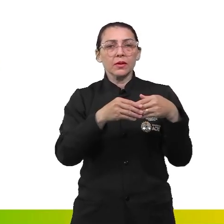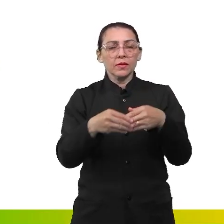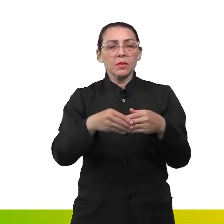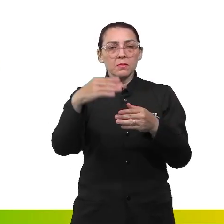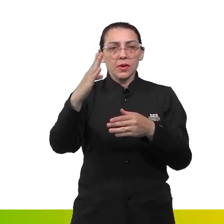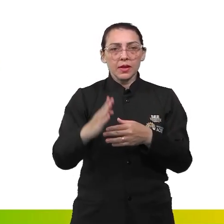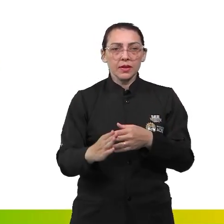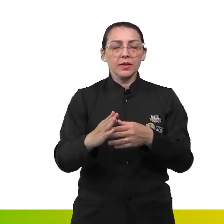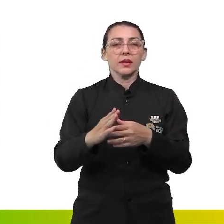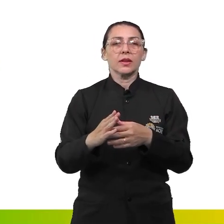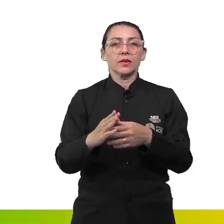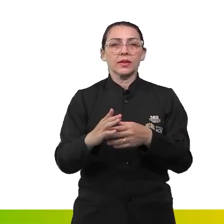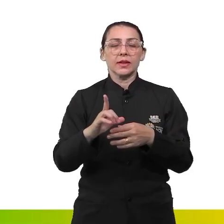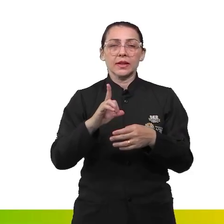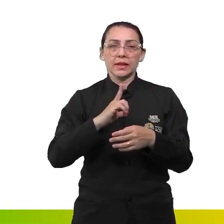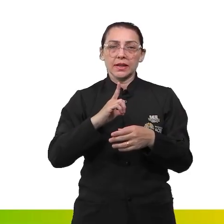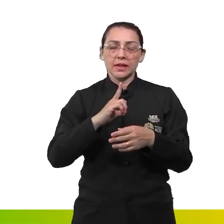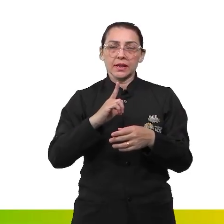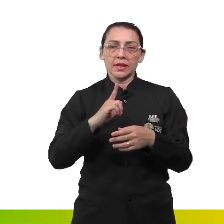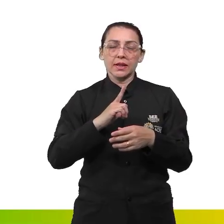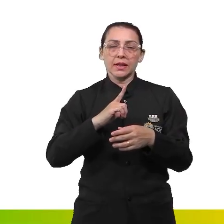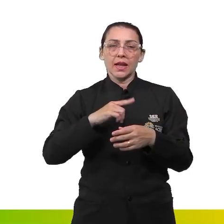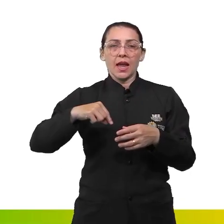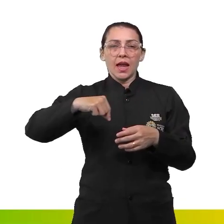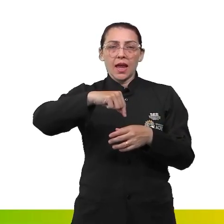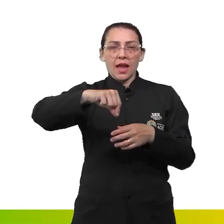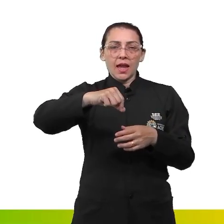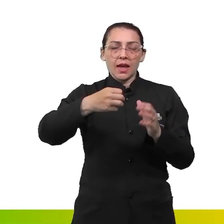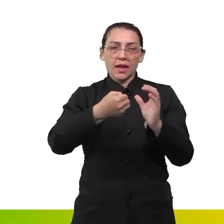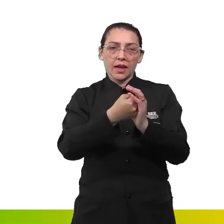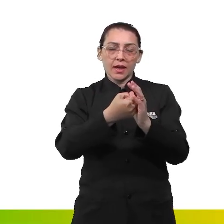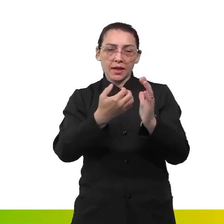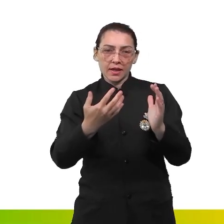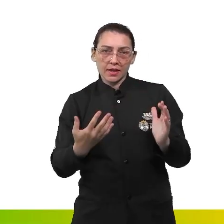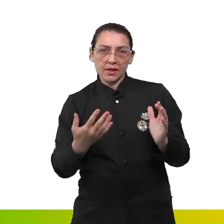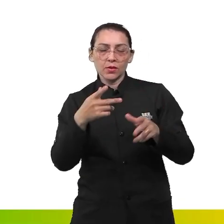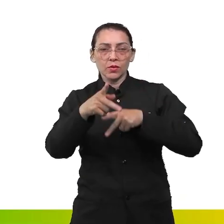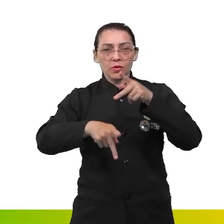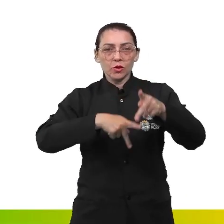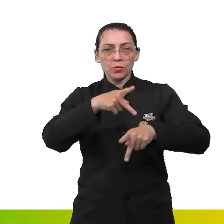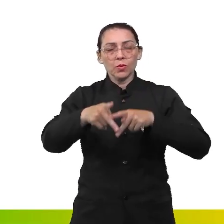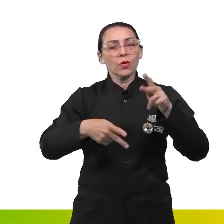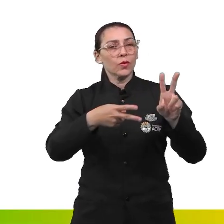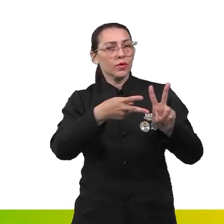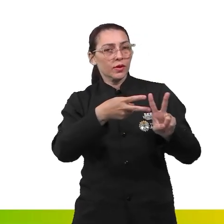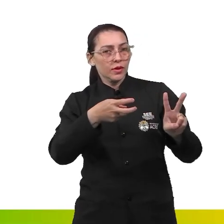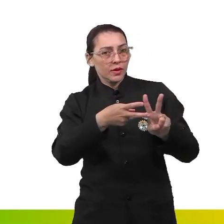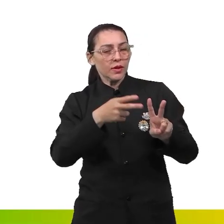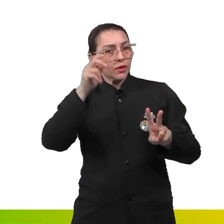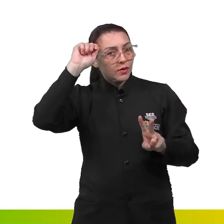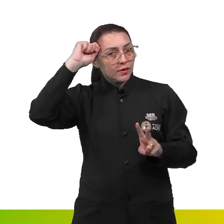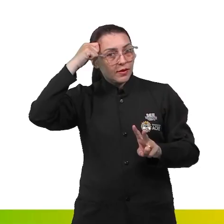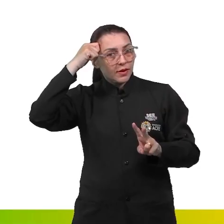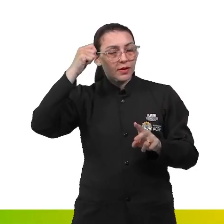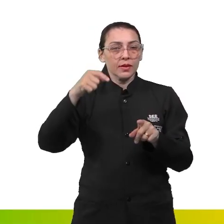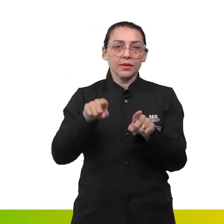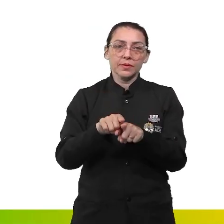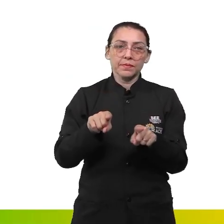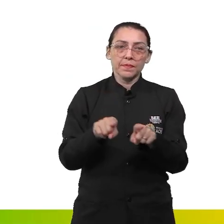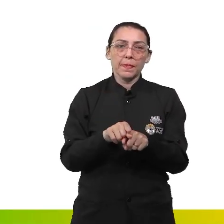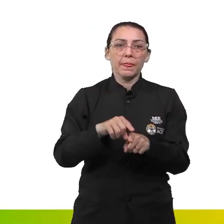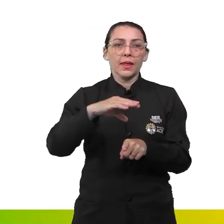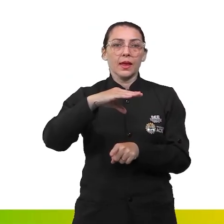Brasil e que assume ali temperos e características dos povos nativos e dos africanos.